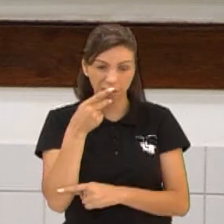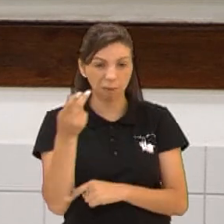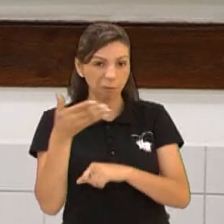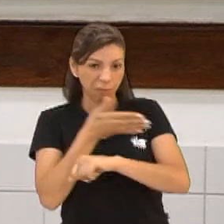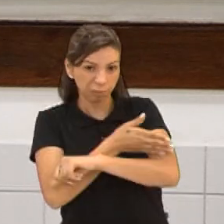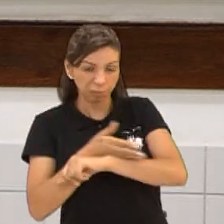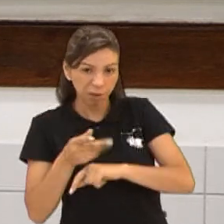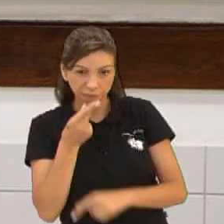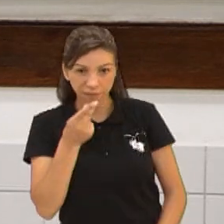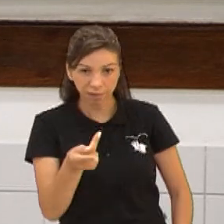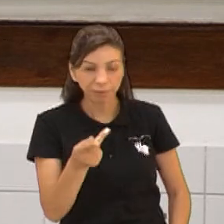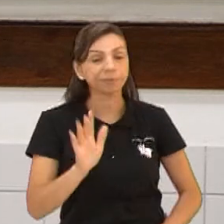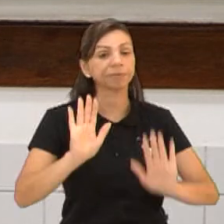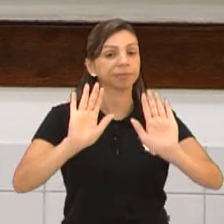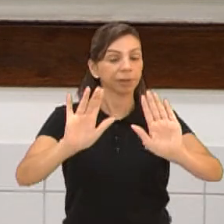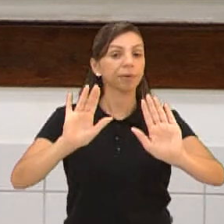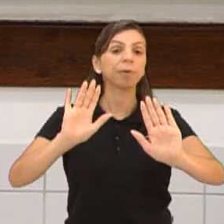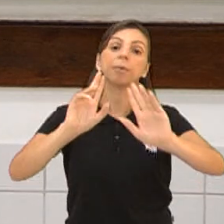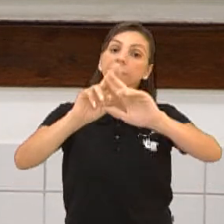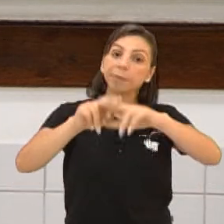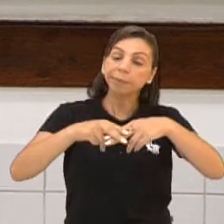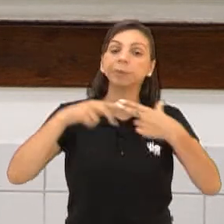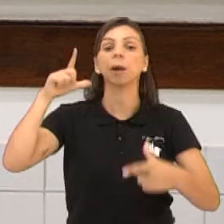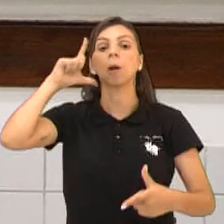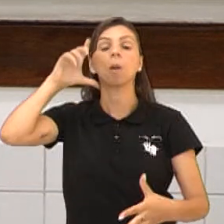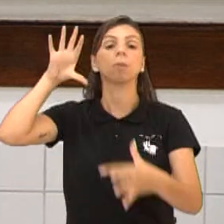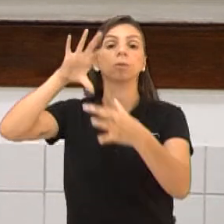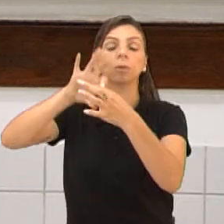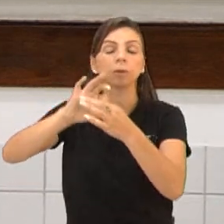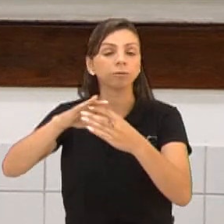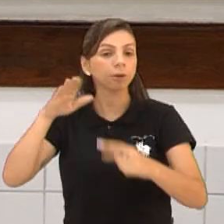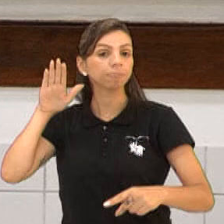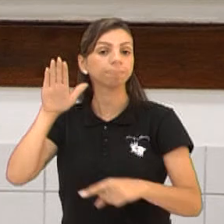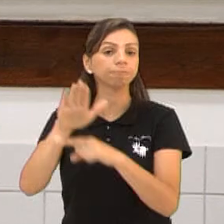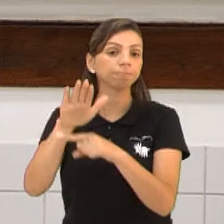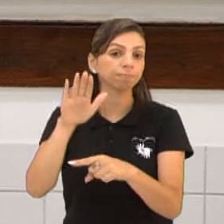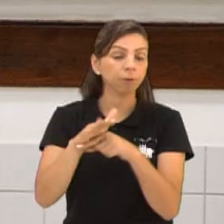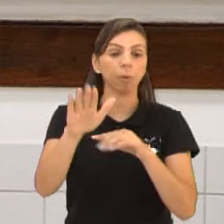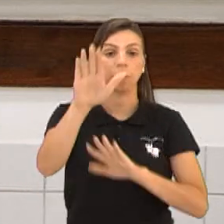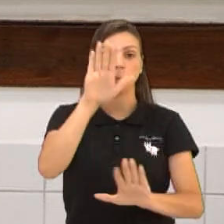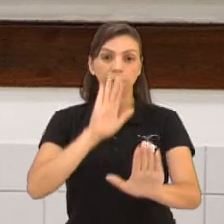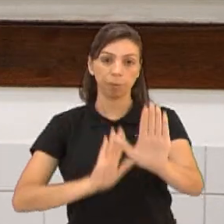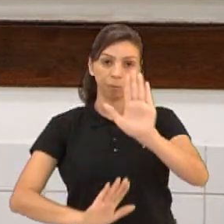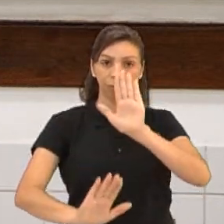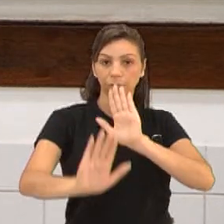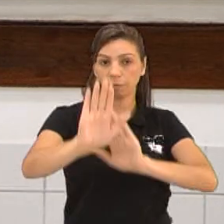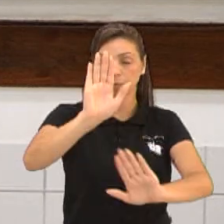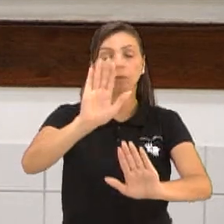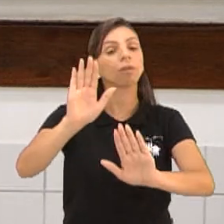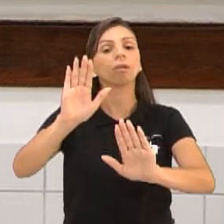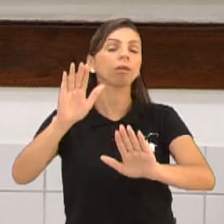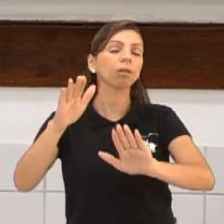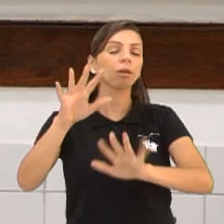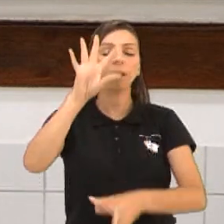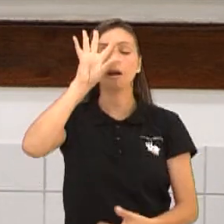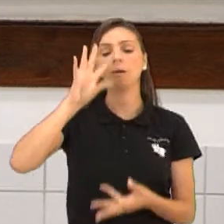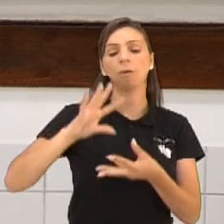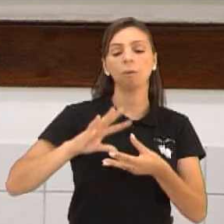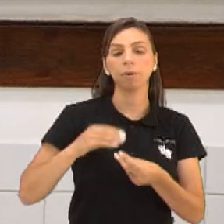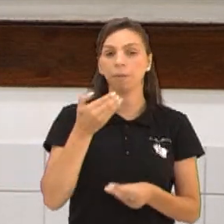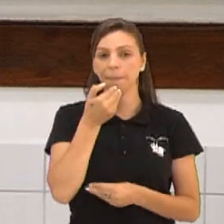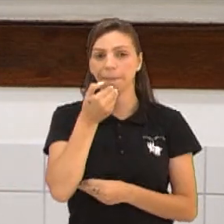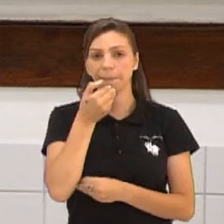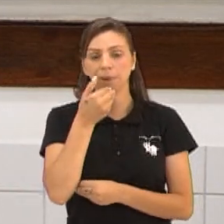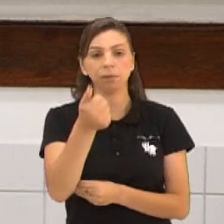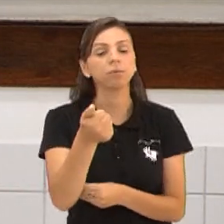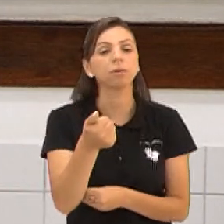dizer então é justamente para isso que a lógica vai nos ajudar para tomar determinados cuidados que nos ajudem a interpretar da